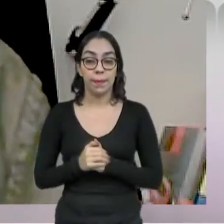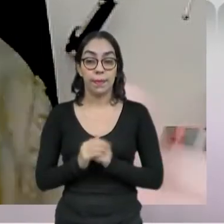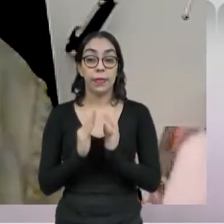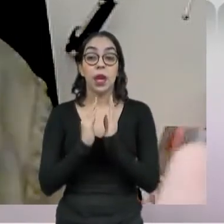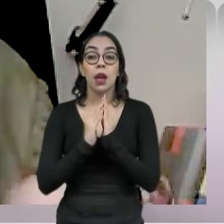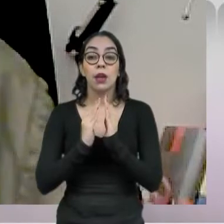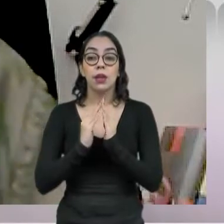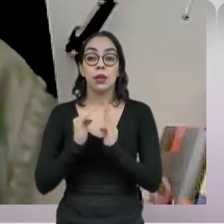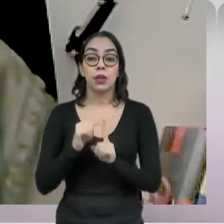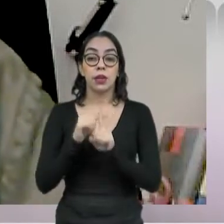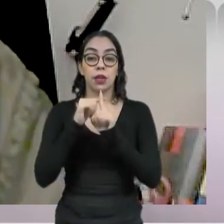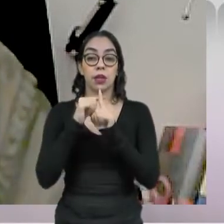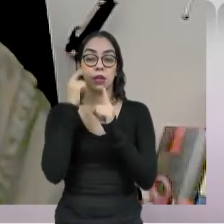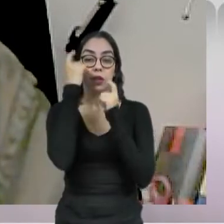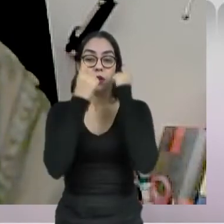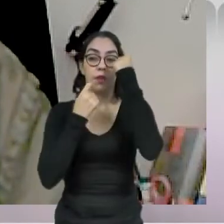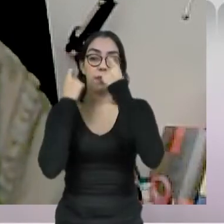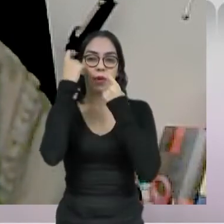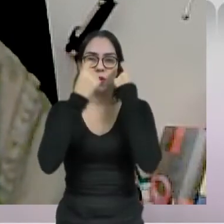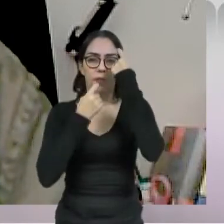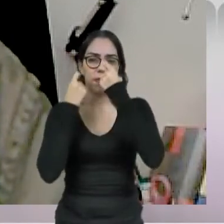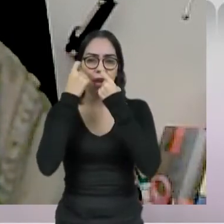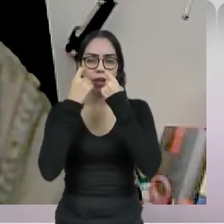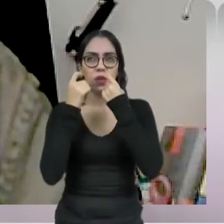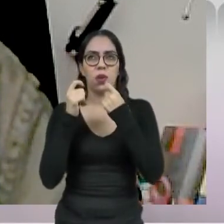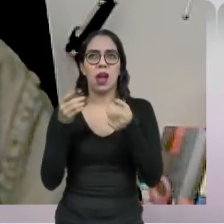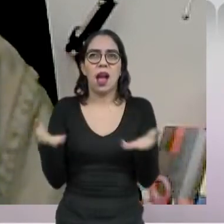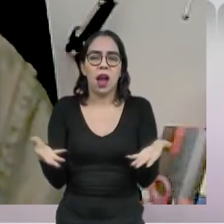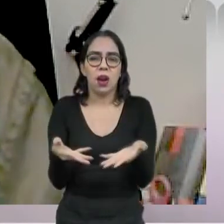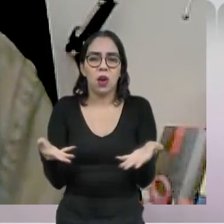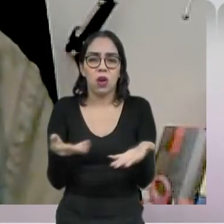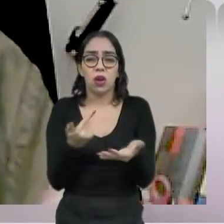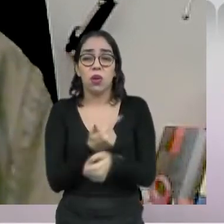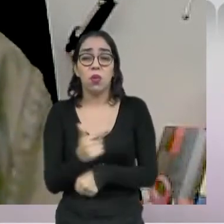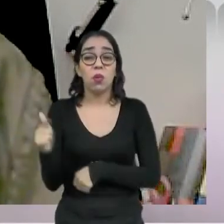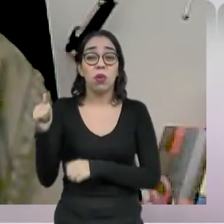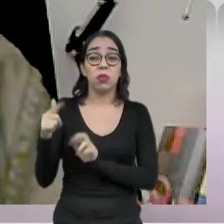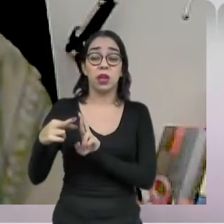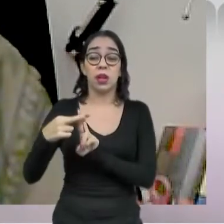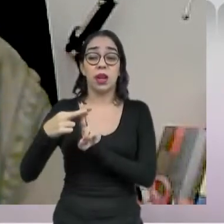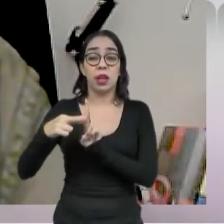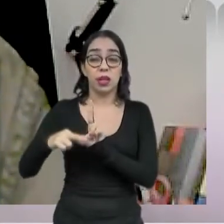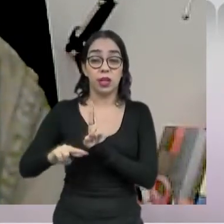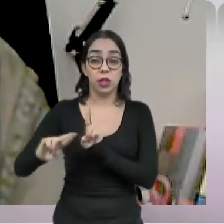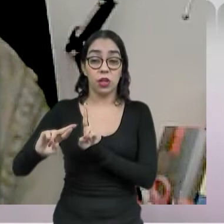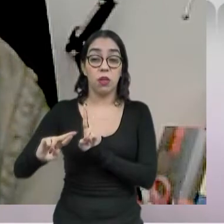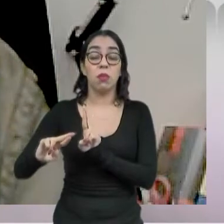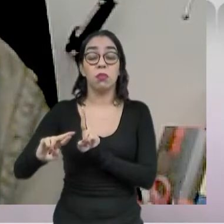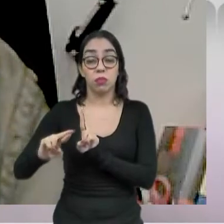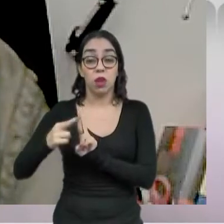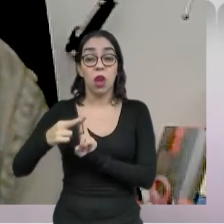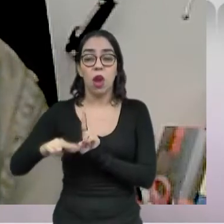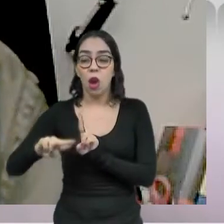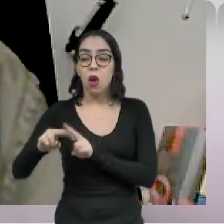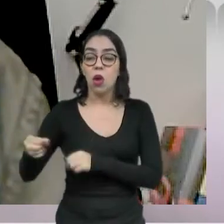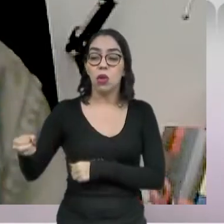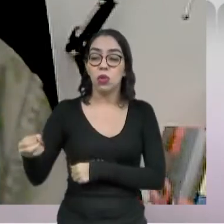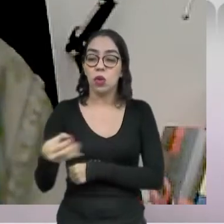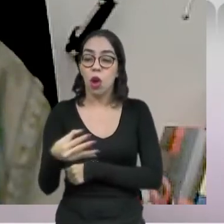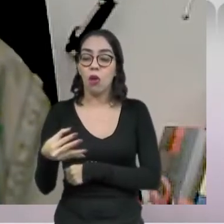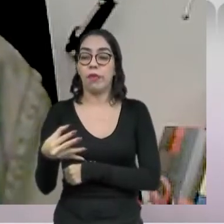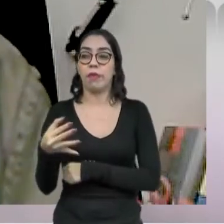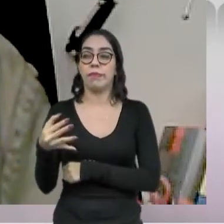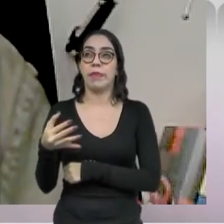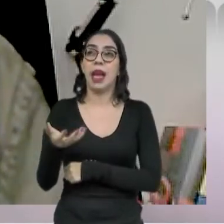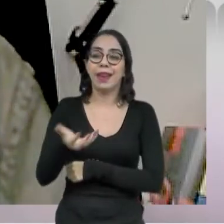está preocupada com o avanço do neopentecostalismo no Brasil e utiliza o Padre Cícero exatamente como um